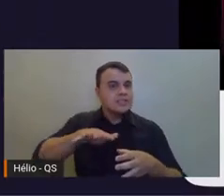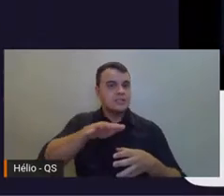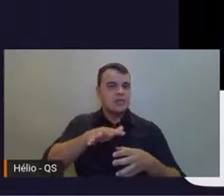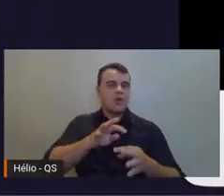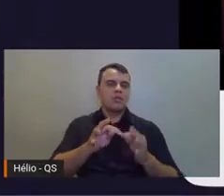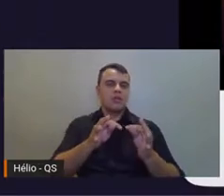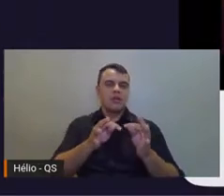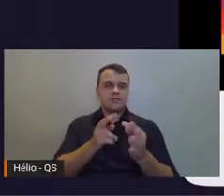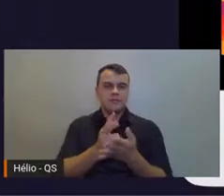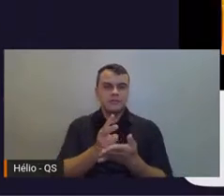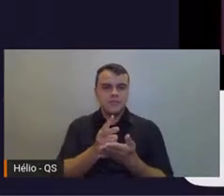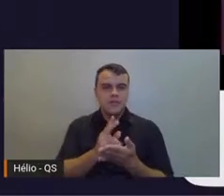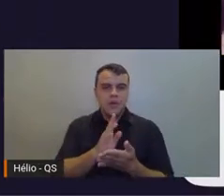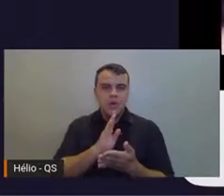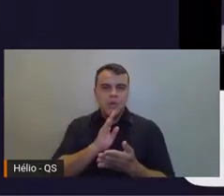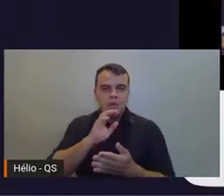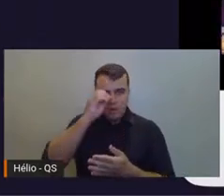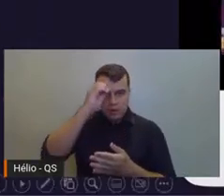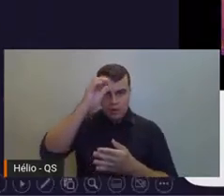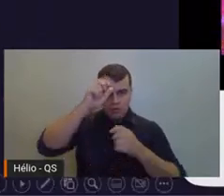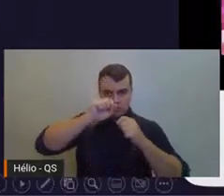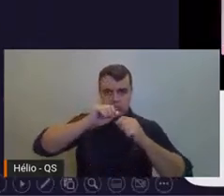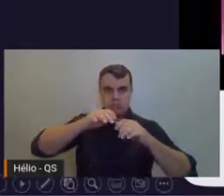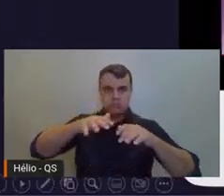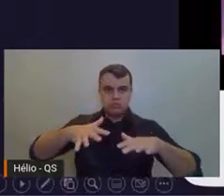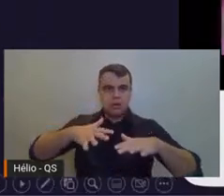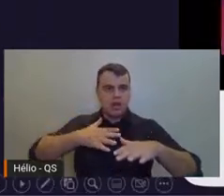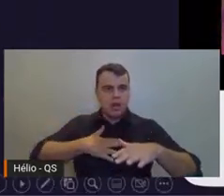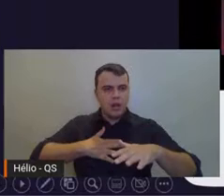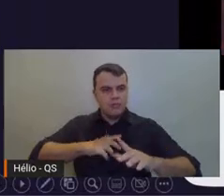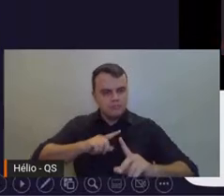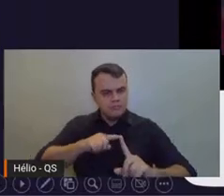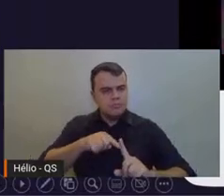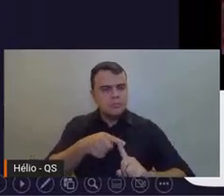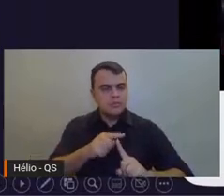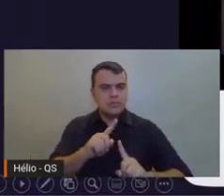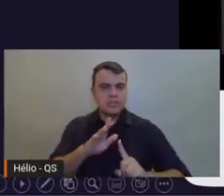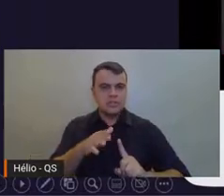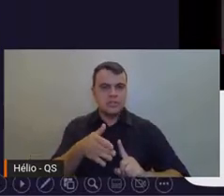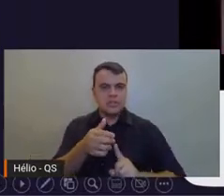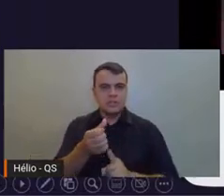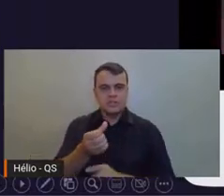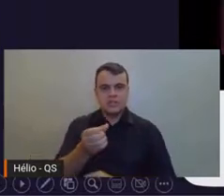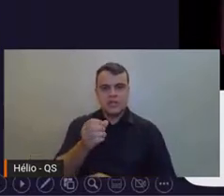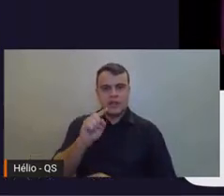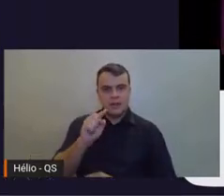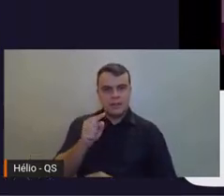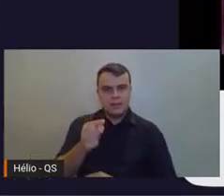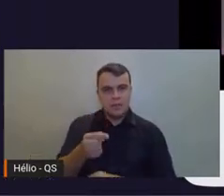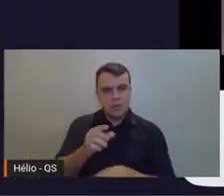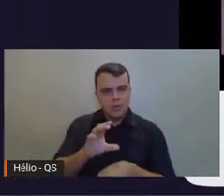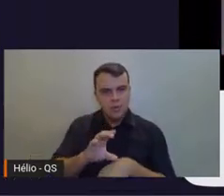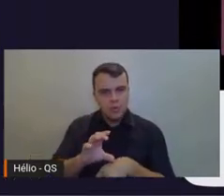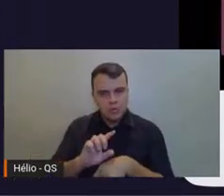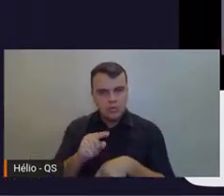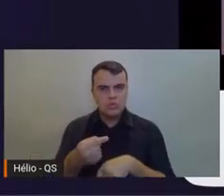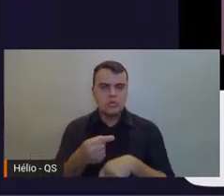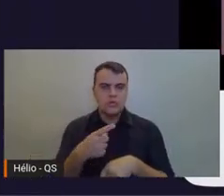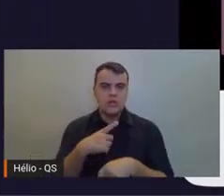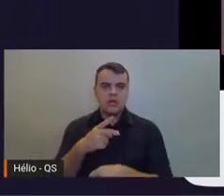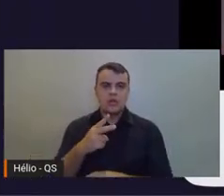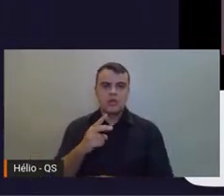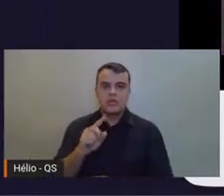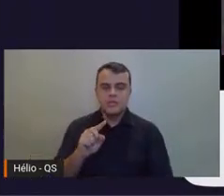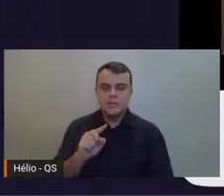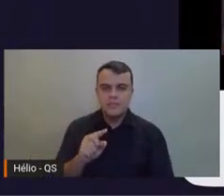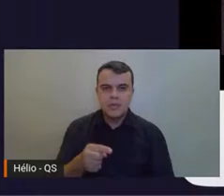cansa de copiar conhecimento né mas calma fomos além já são mais 80 mil graduações em nossos boutiquentes dois milhões